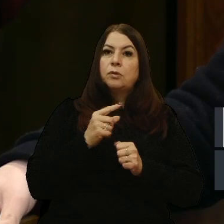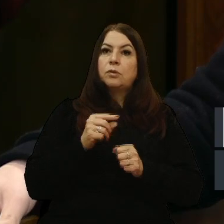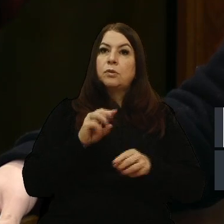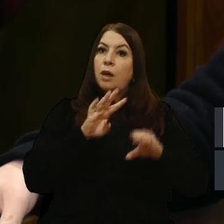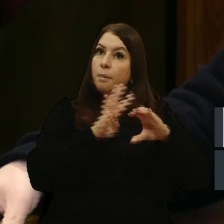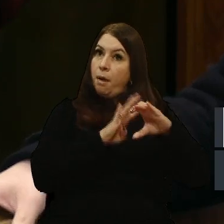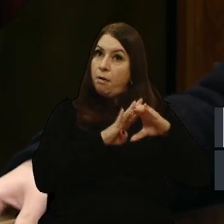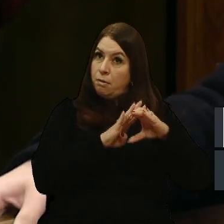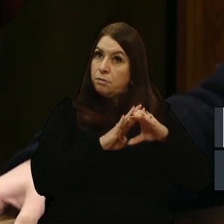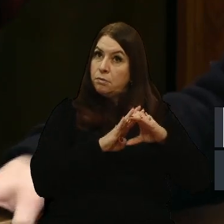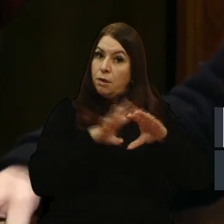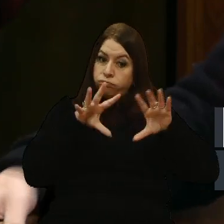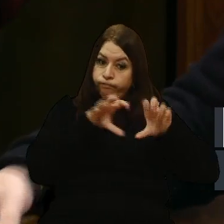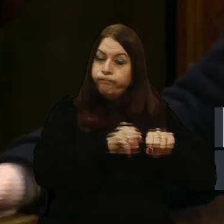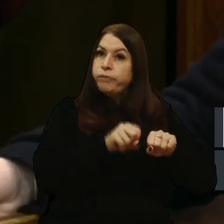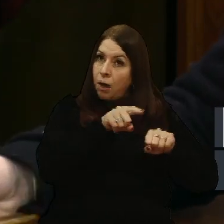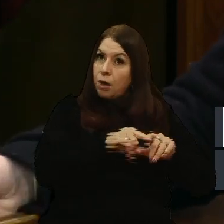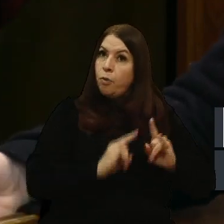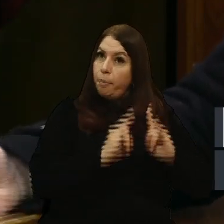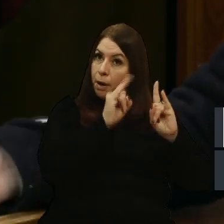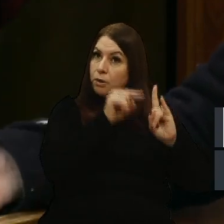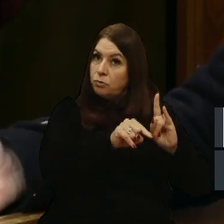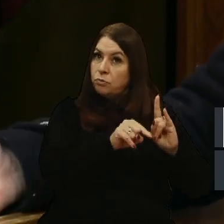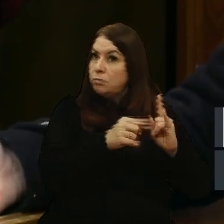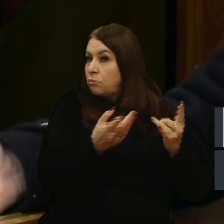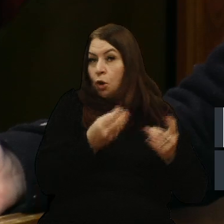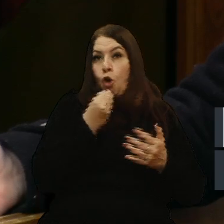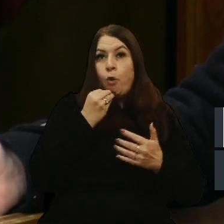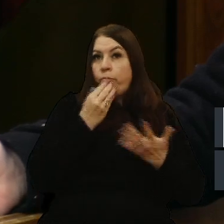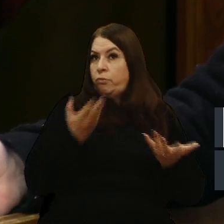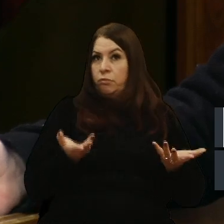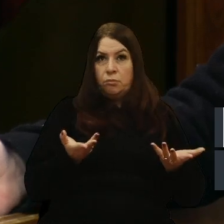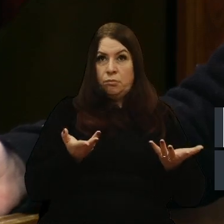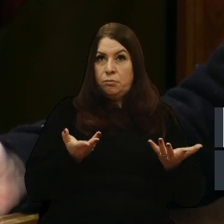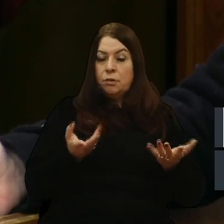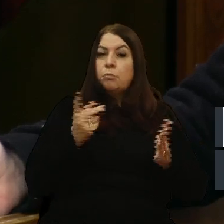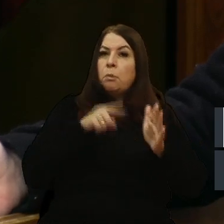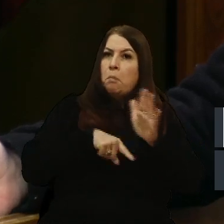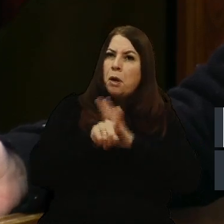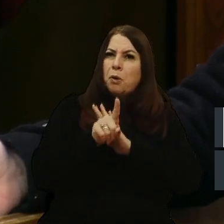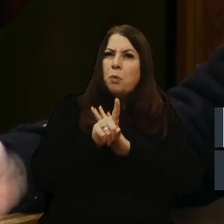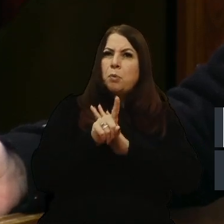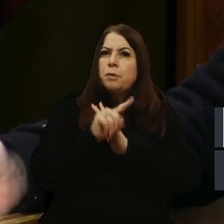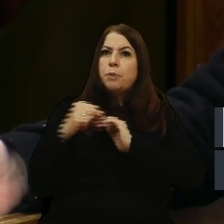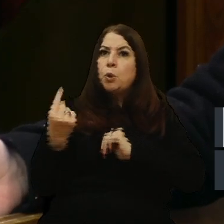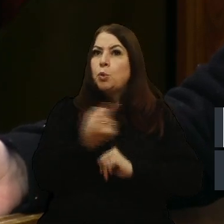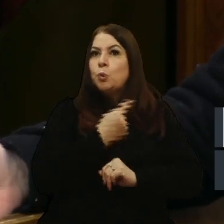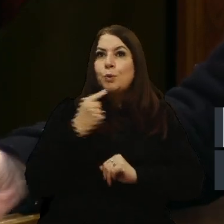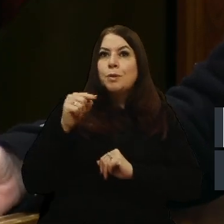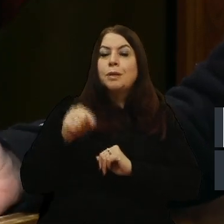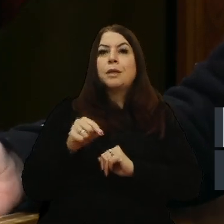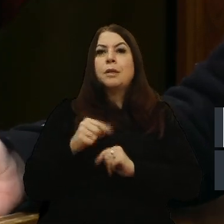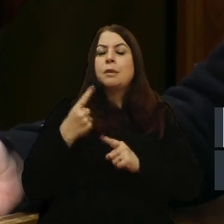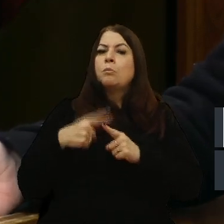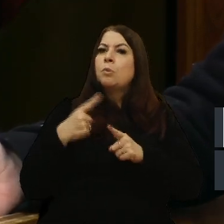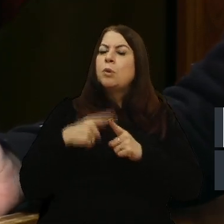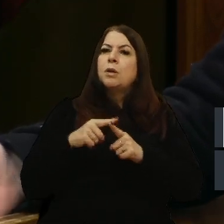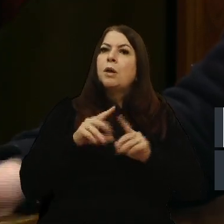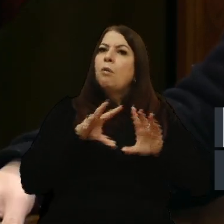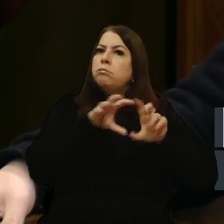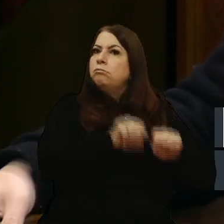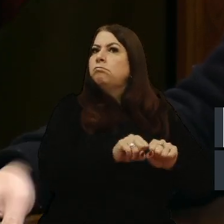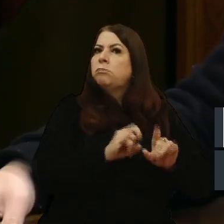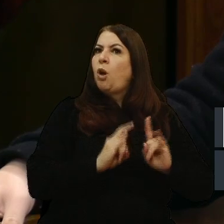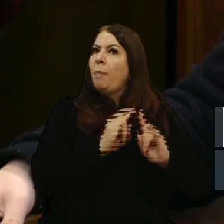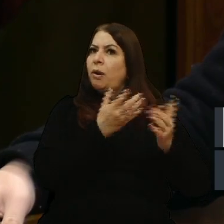Maesa, né? A ocupação do prédio, que é uma questão óbvia. E uma pergunta que tem que ficar para todos e para todas é: por que não ocupar o